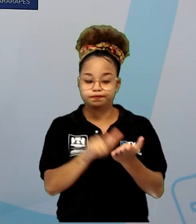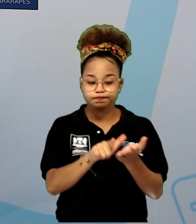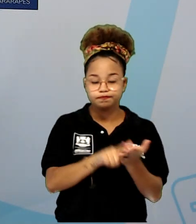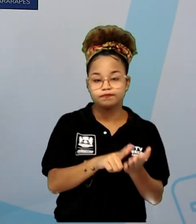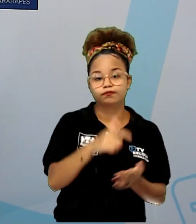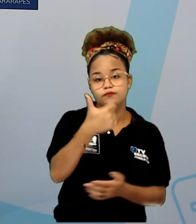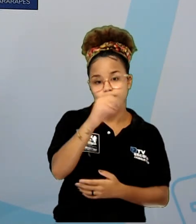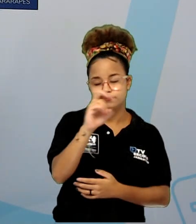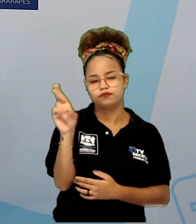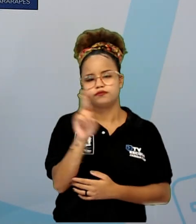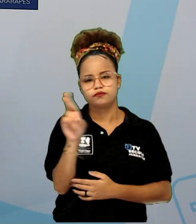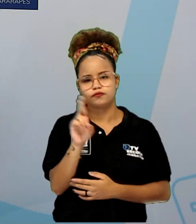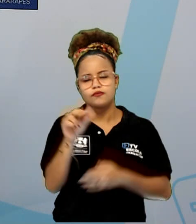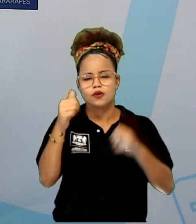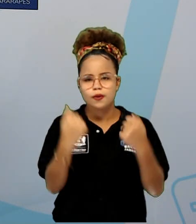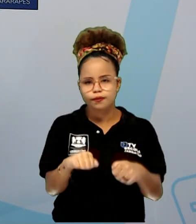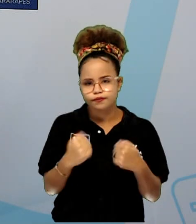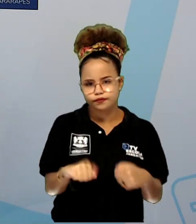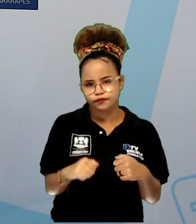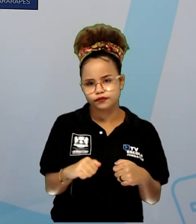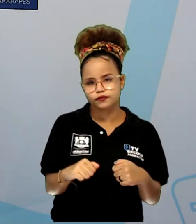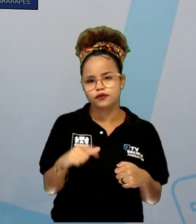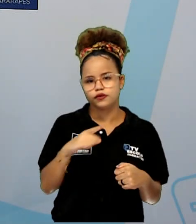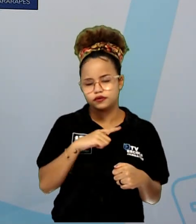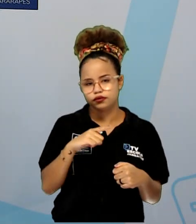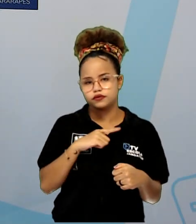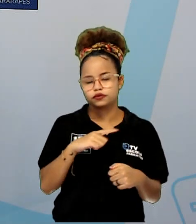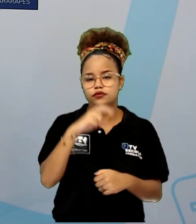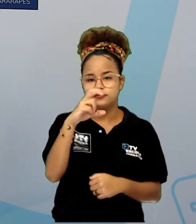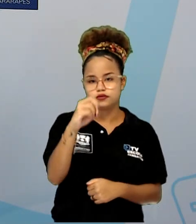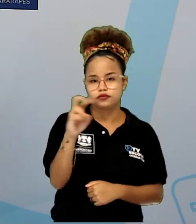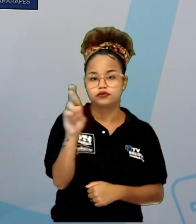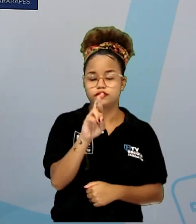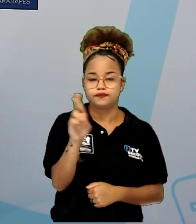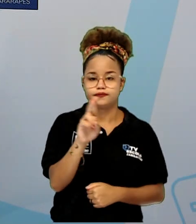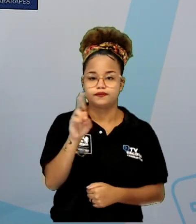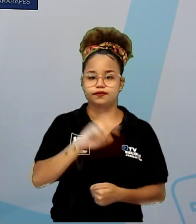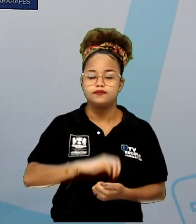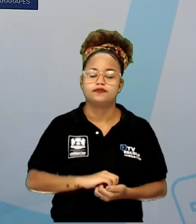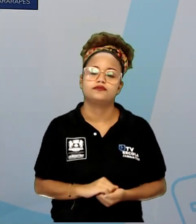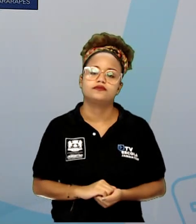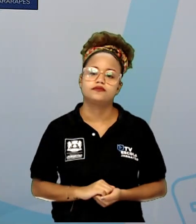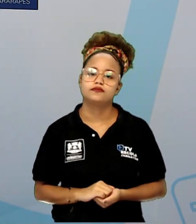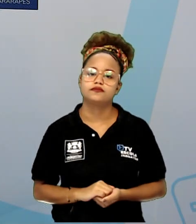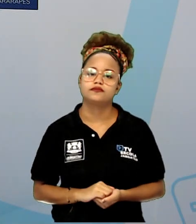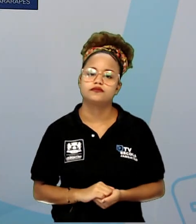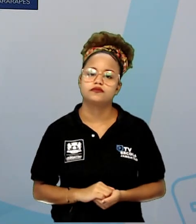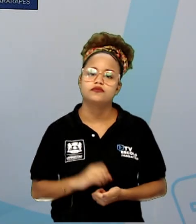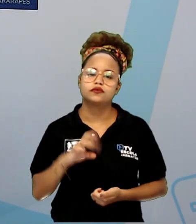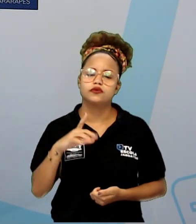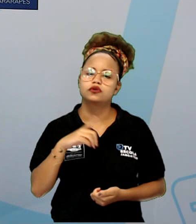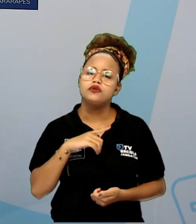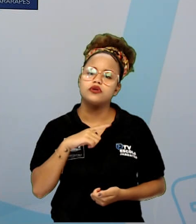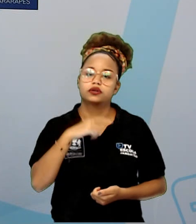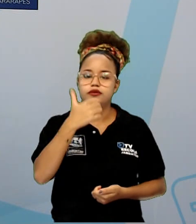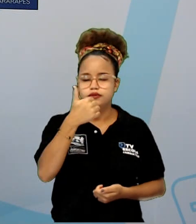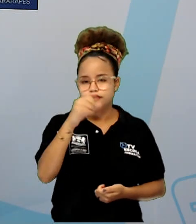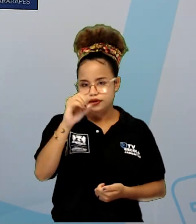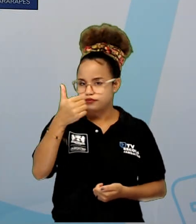R$ 10 eu preciso para ter R$ 50. Eu só tenho notinhas de